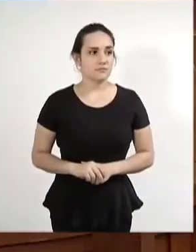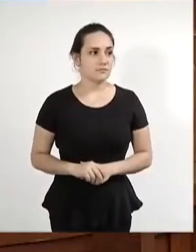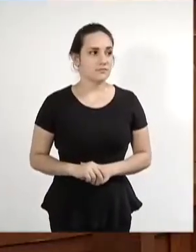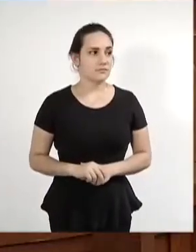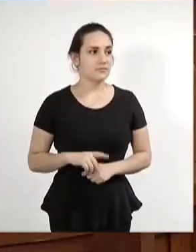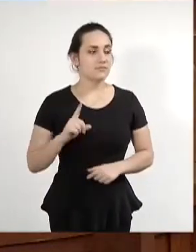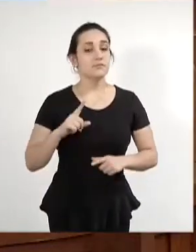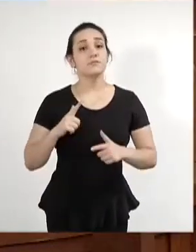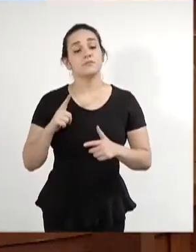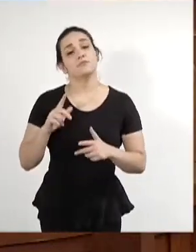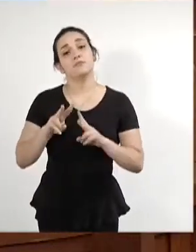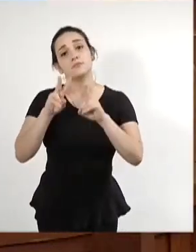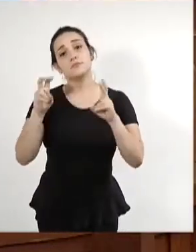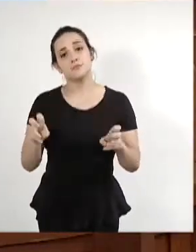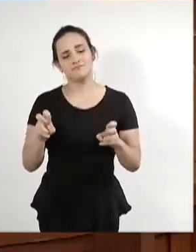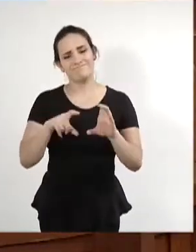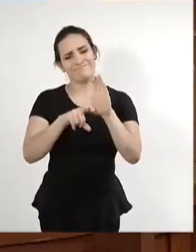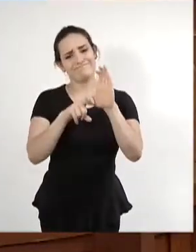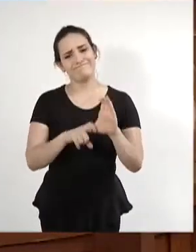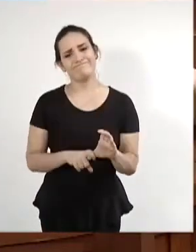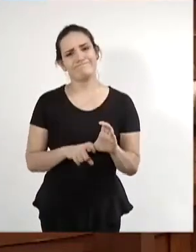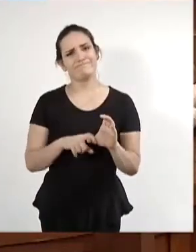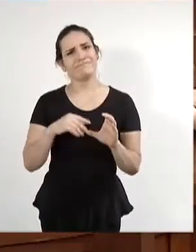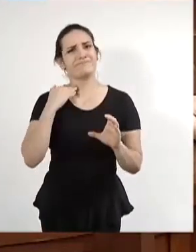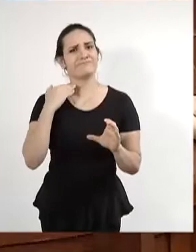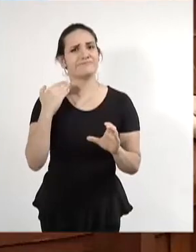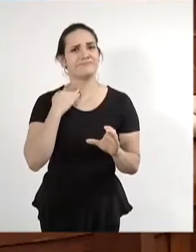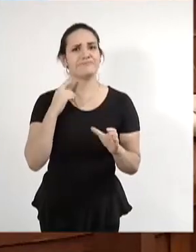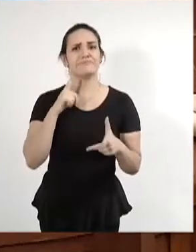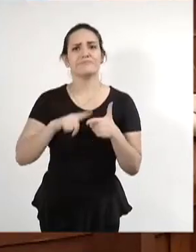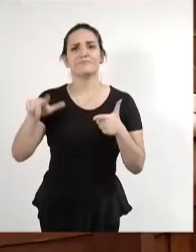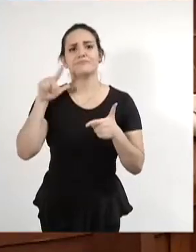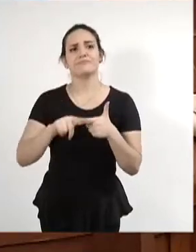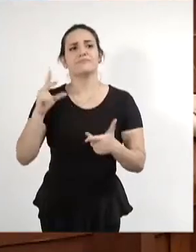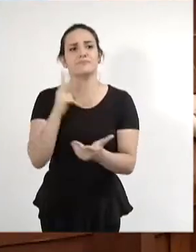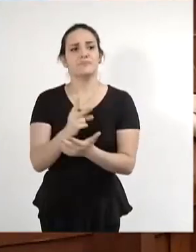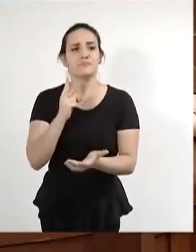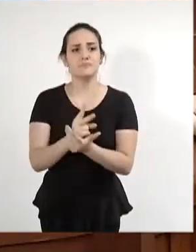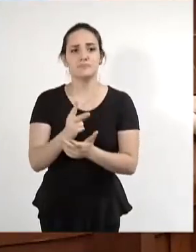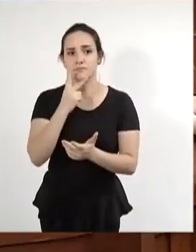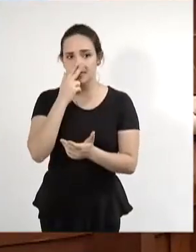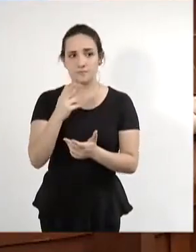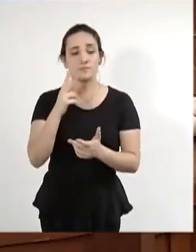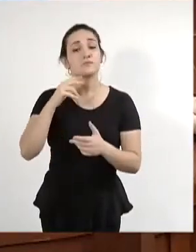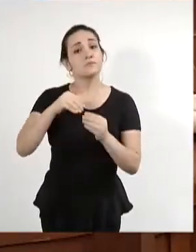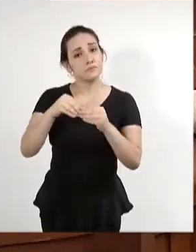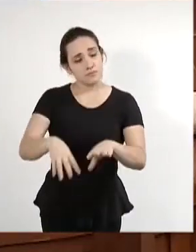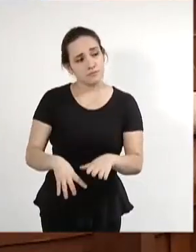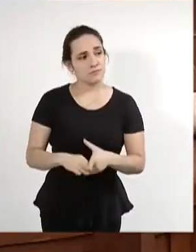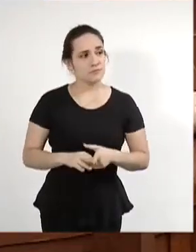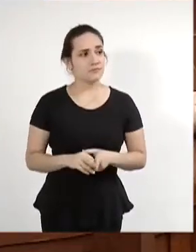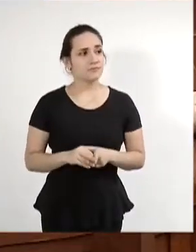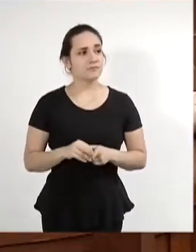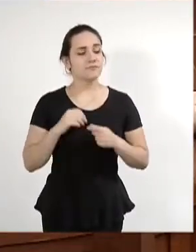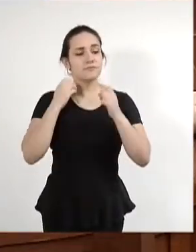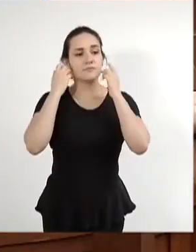da problemática dessa ciranda financeira que o idoso muitas vezes entra.